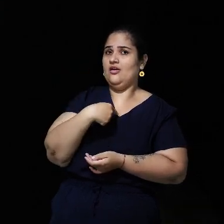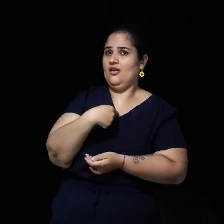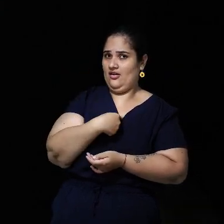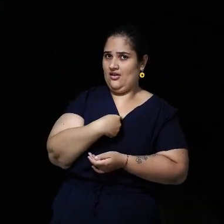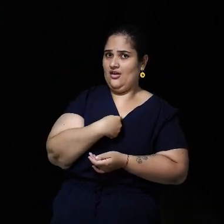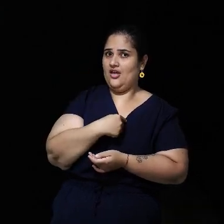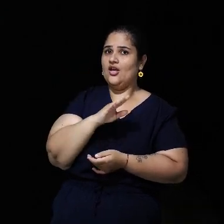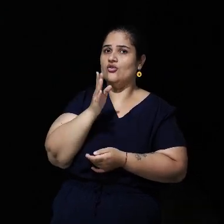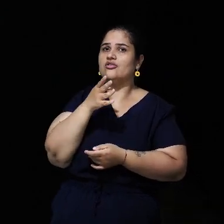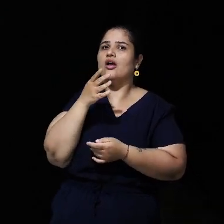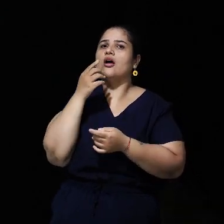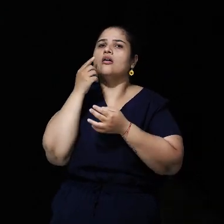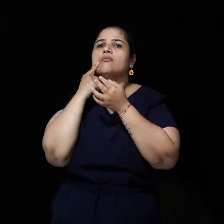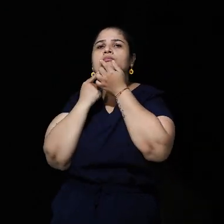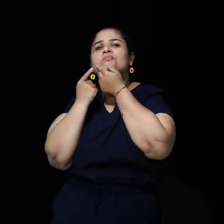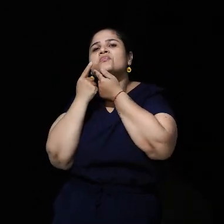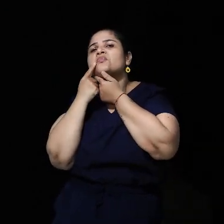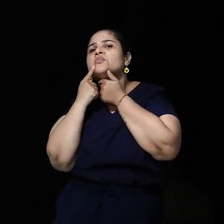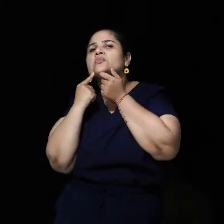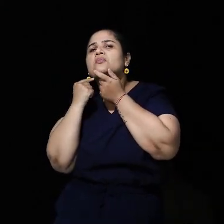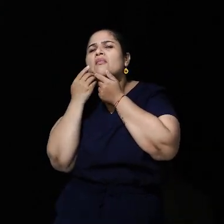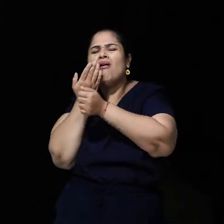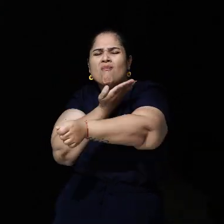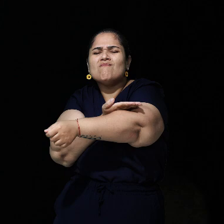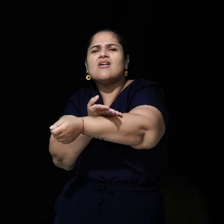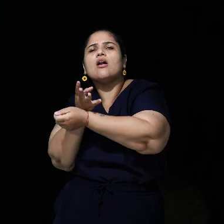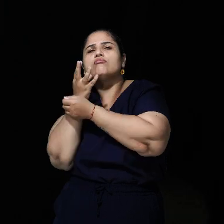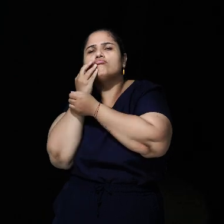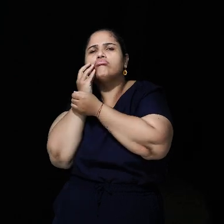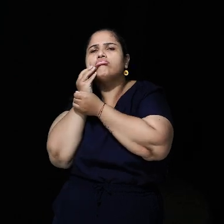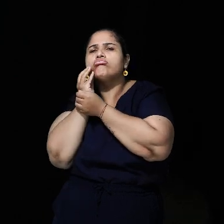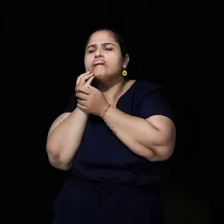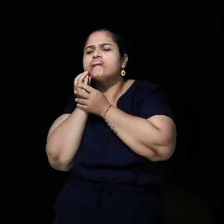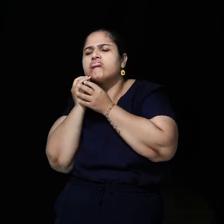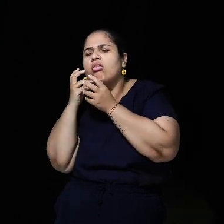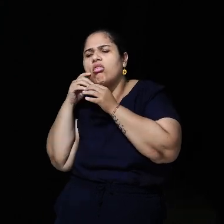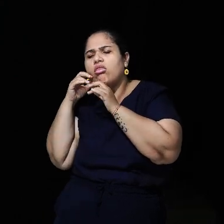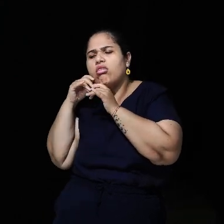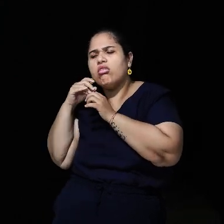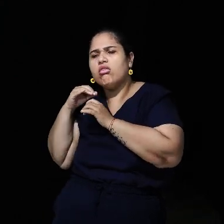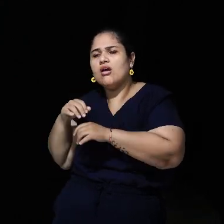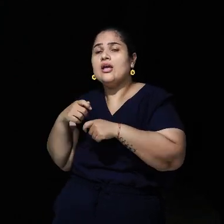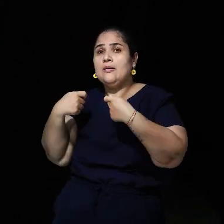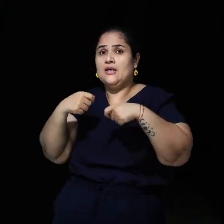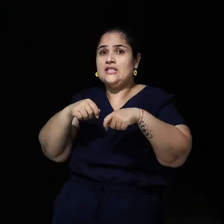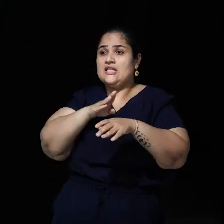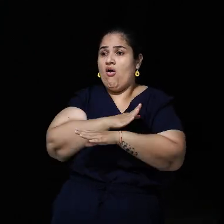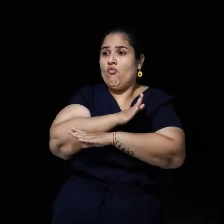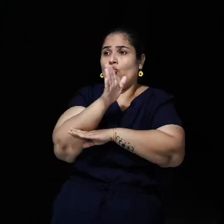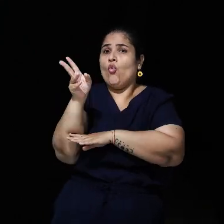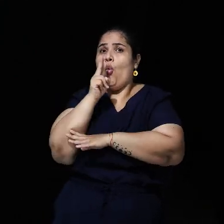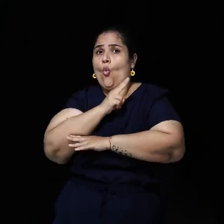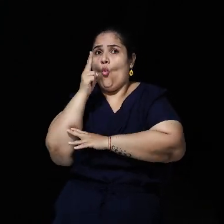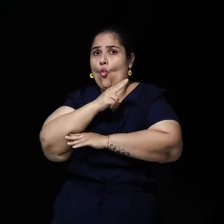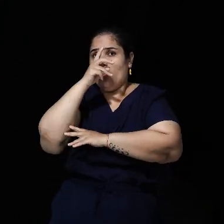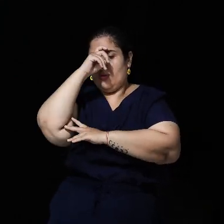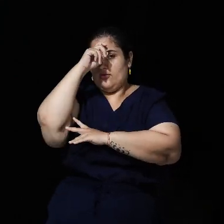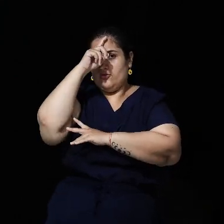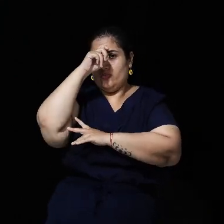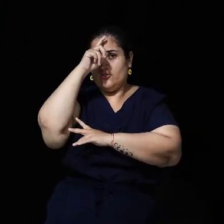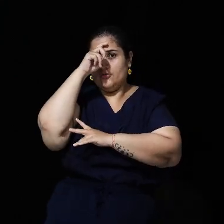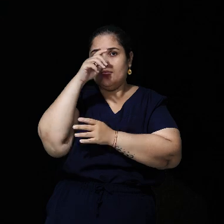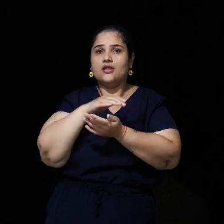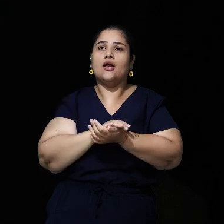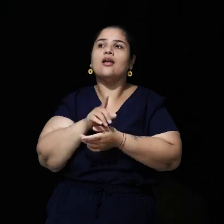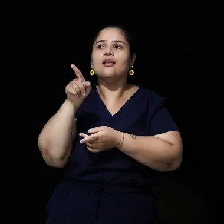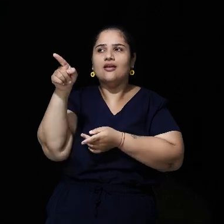já babando branco por aquela espuma e eu tinha que ir pro hospital. E ela mesmo